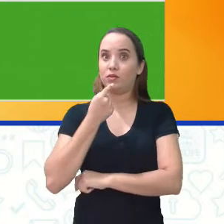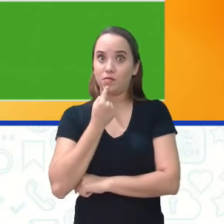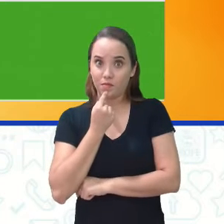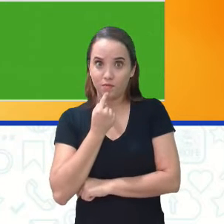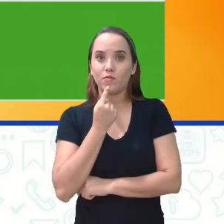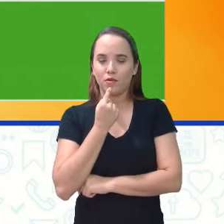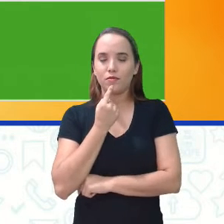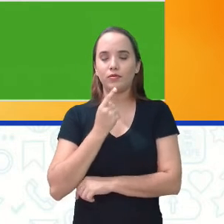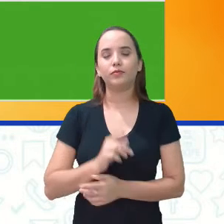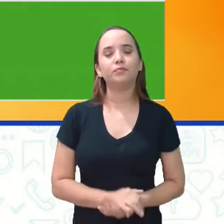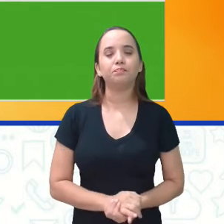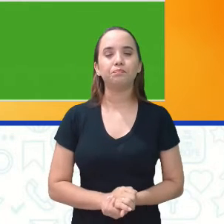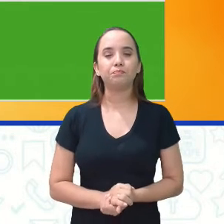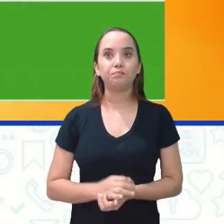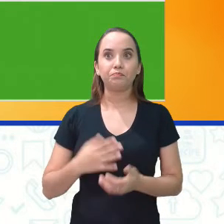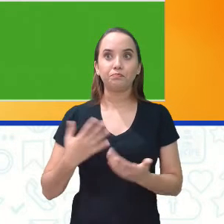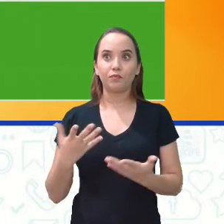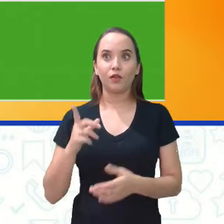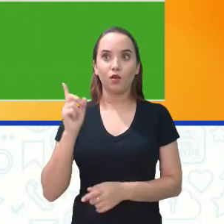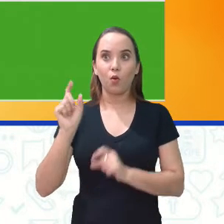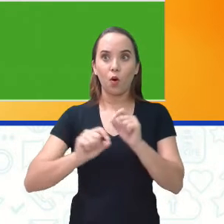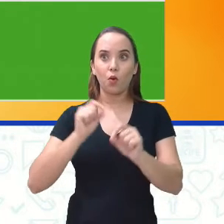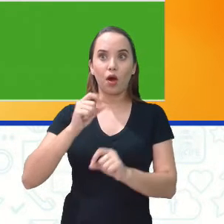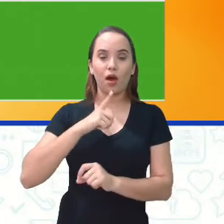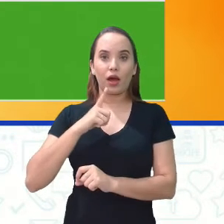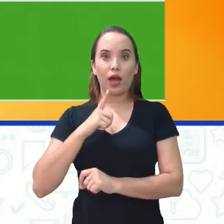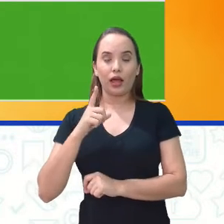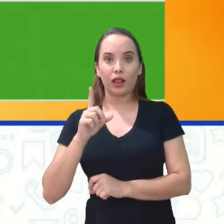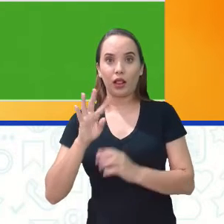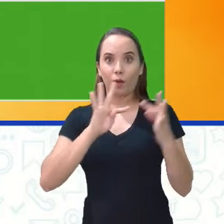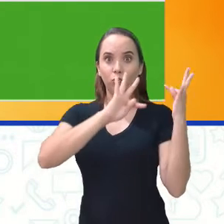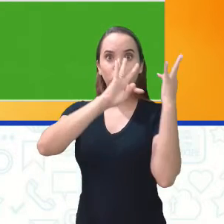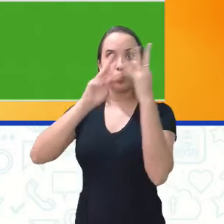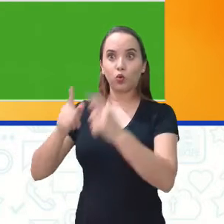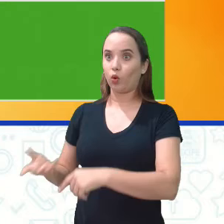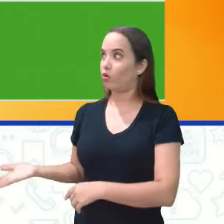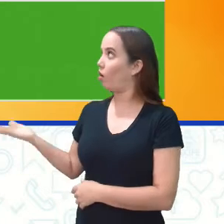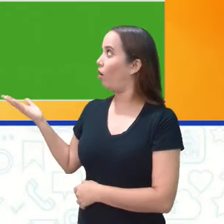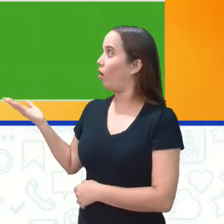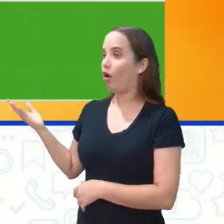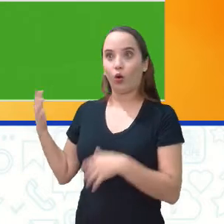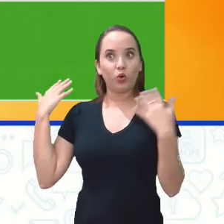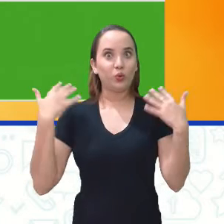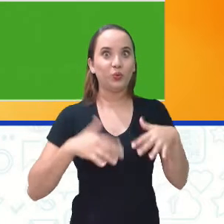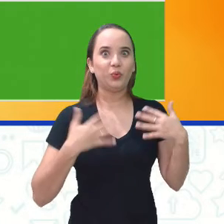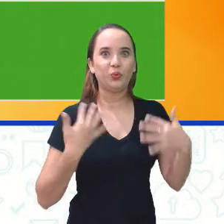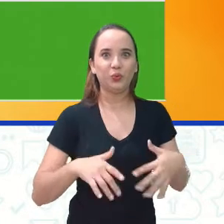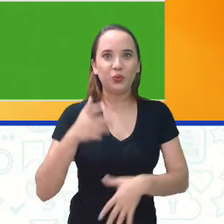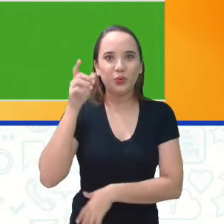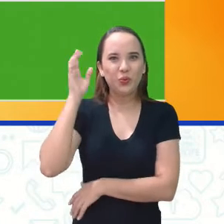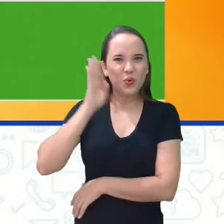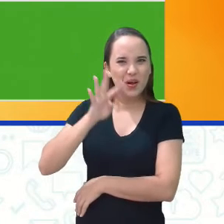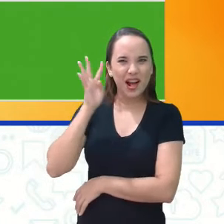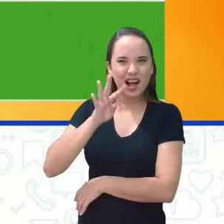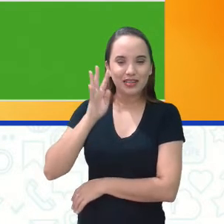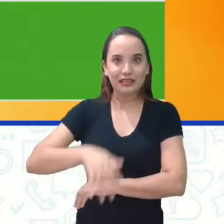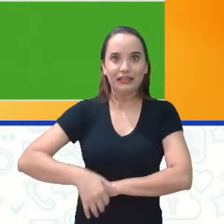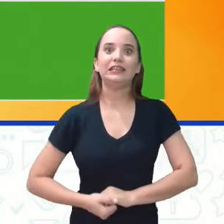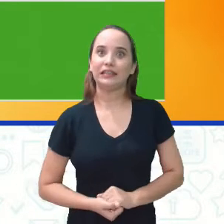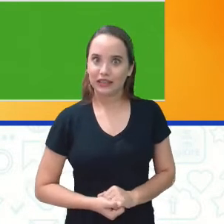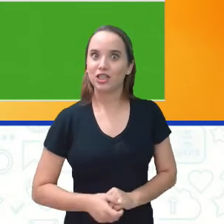dia 17. Então, nós temos aí todos esses dados, gente. Veja que interessante, né?